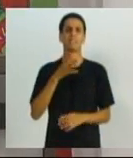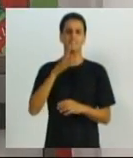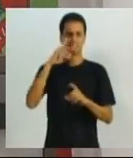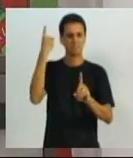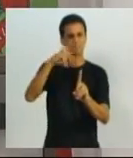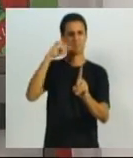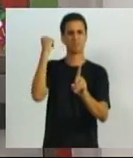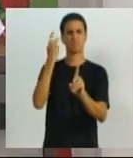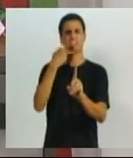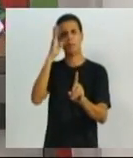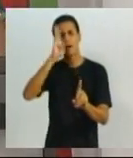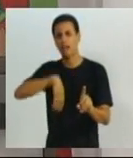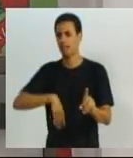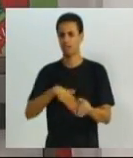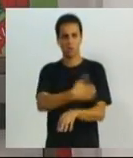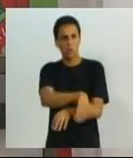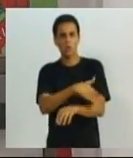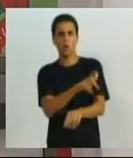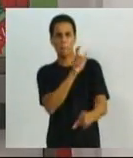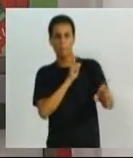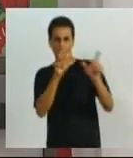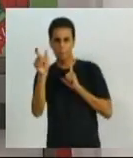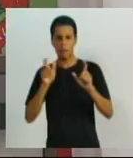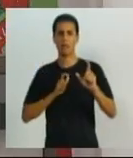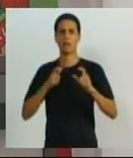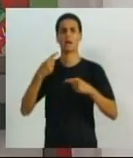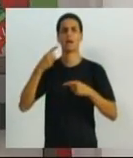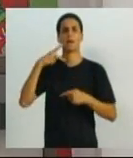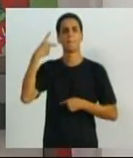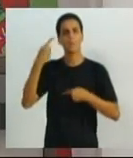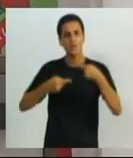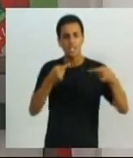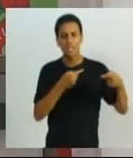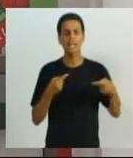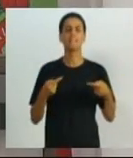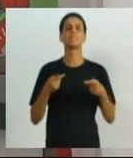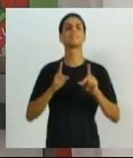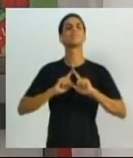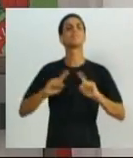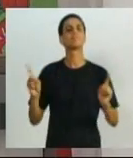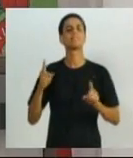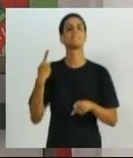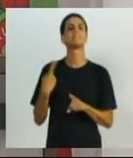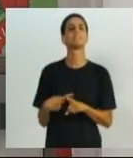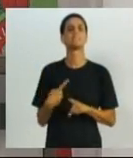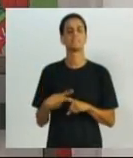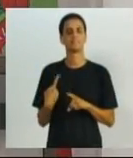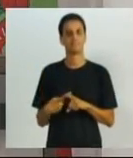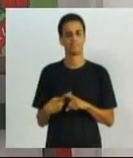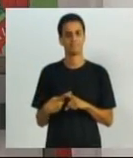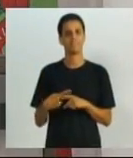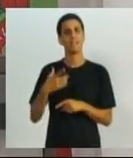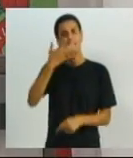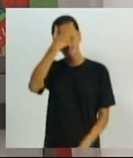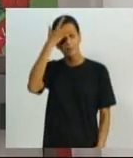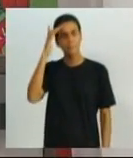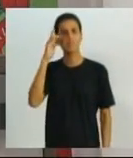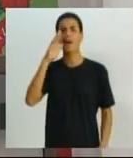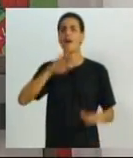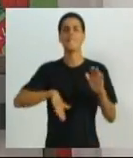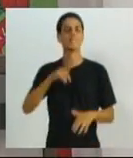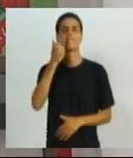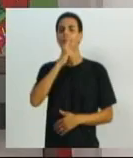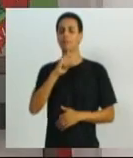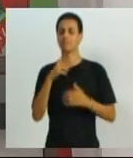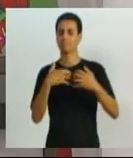social, a gente apanha na rua, a gente apanha, né, a classe política está desgastada, tudo bem, mas é porque as pessoas não conseguem talvez separar o